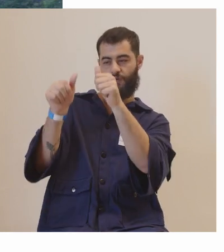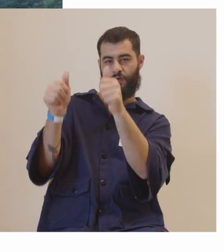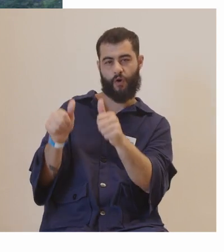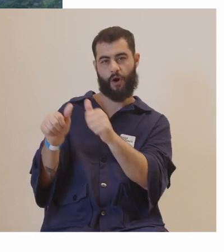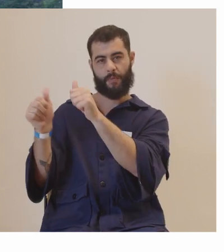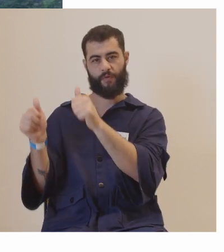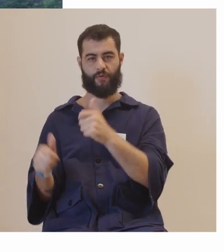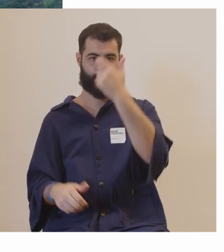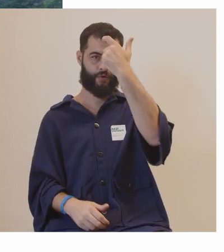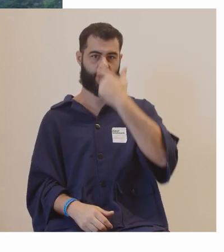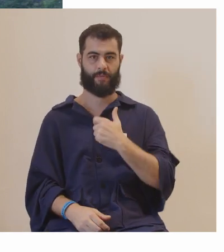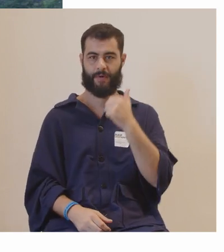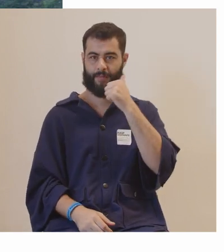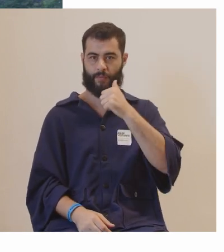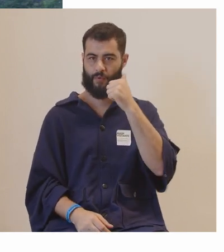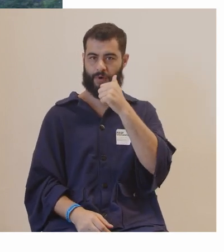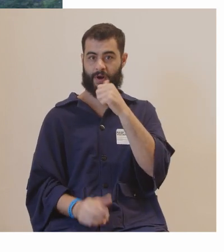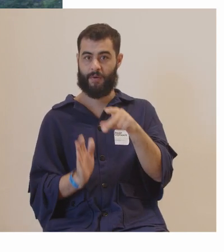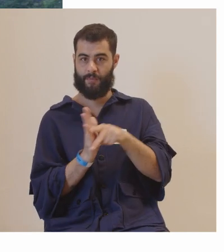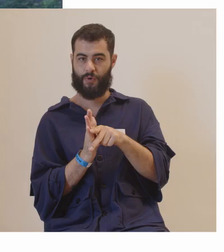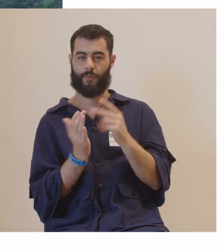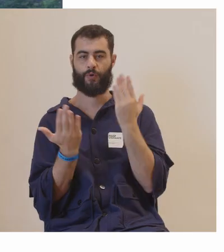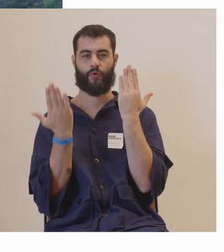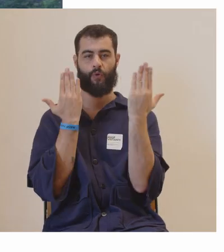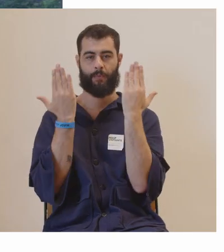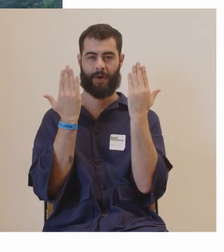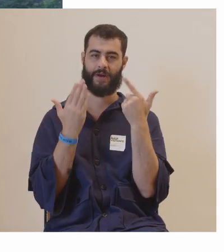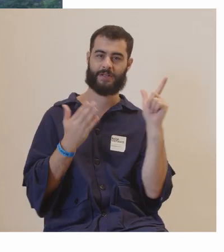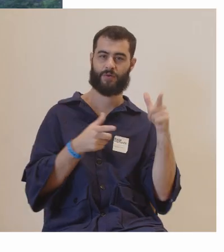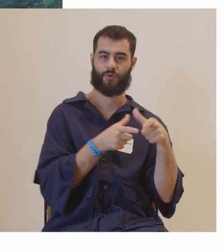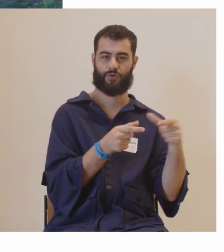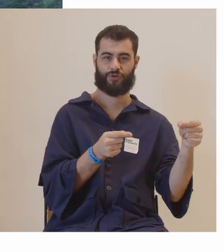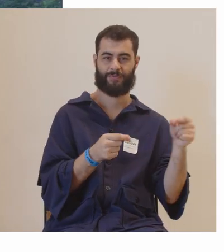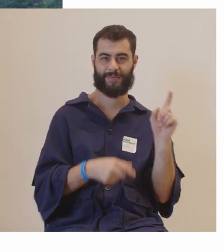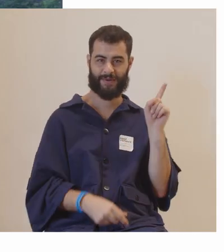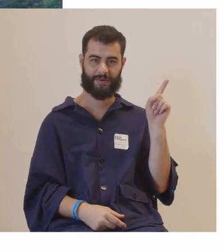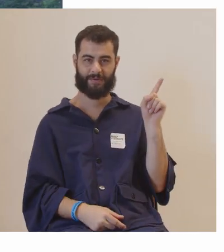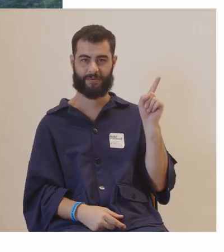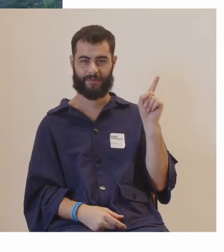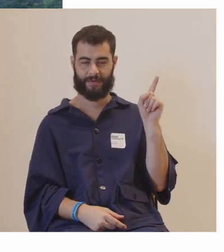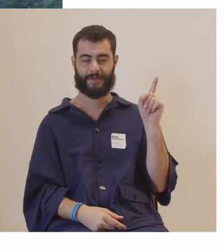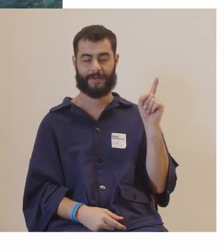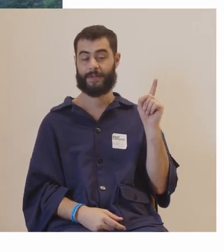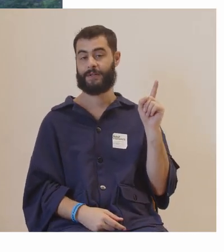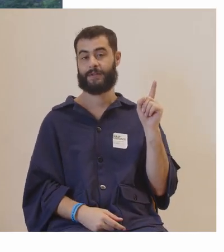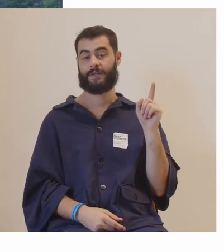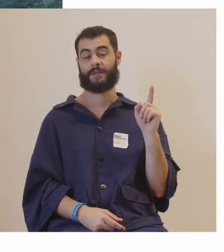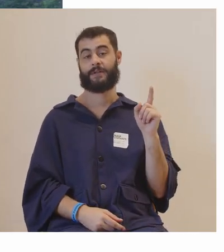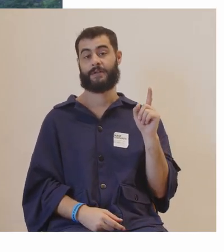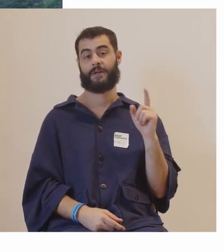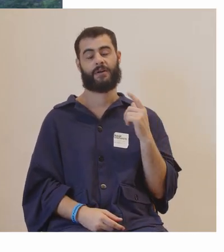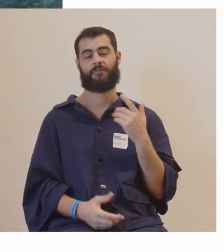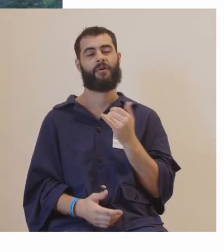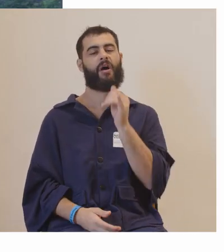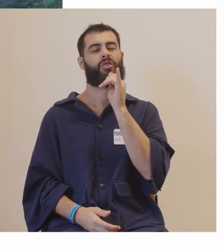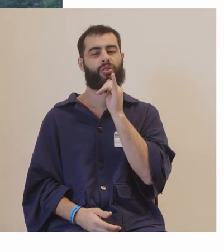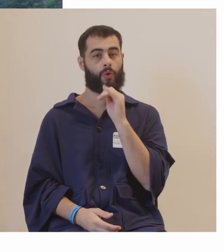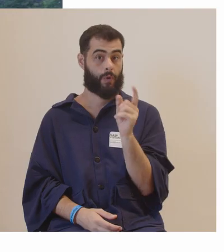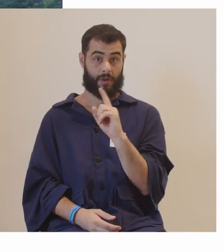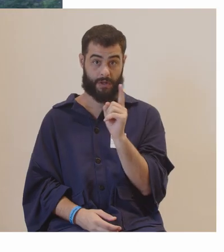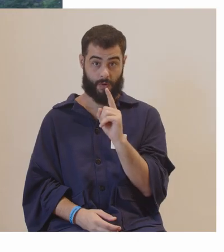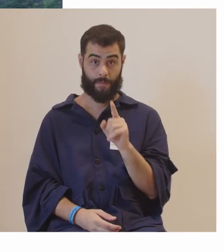figuras femininas na gravura do Toyokuni, e que não são qualquer coisa, né? Essas figuras na gravura do Toyokuni